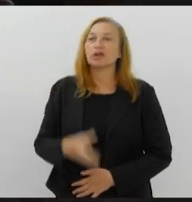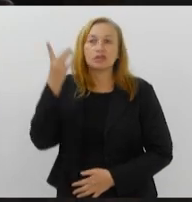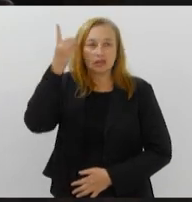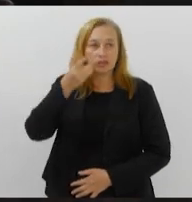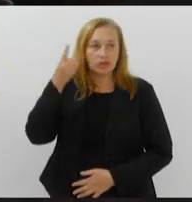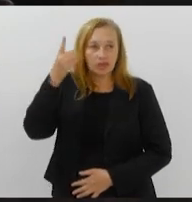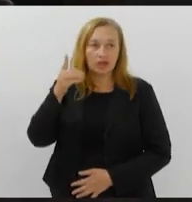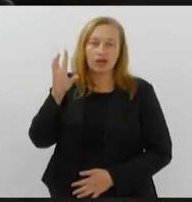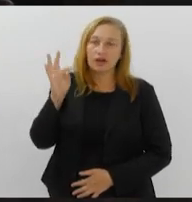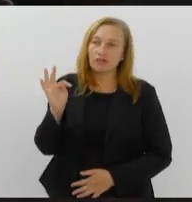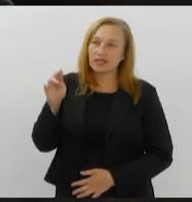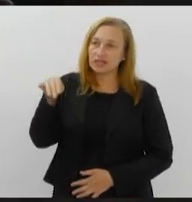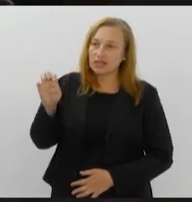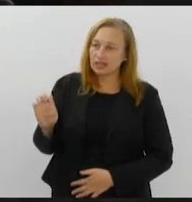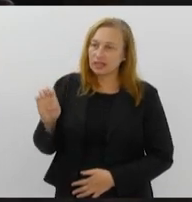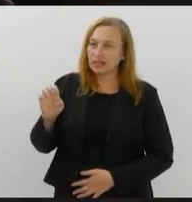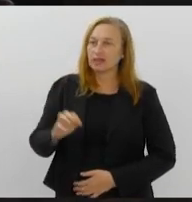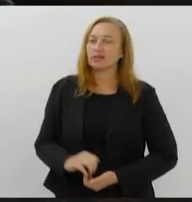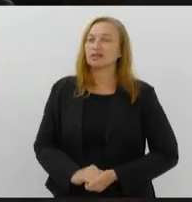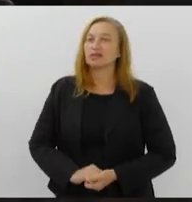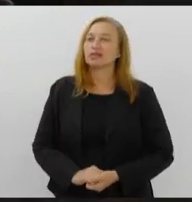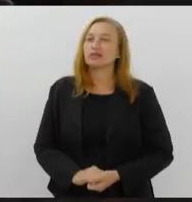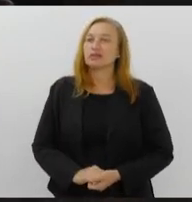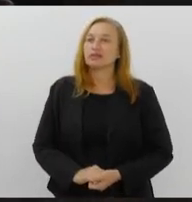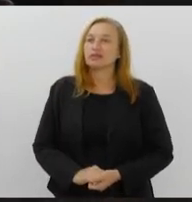Deputada Franciane Mota.